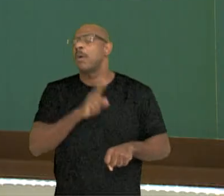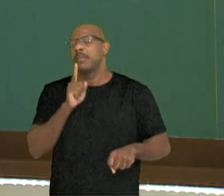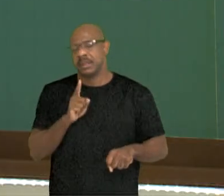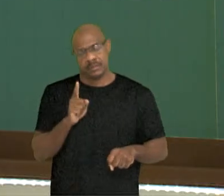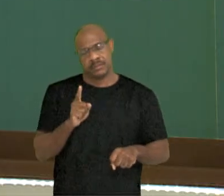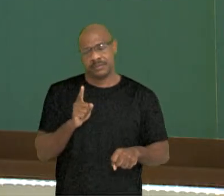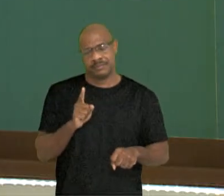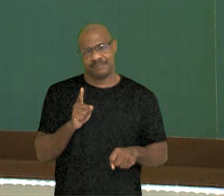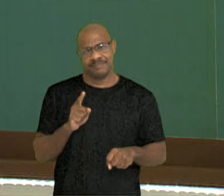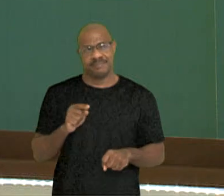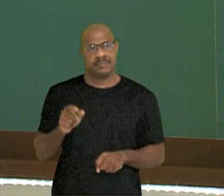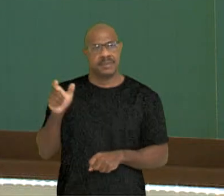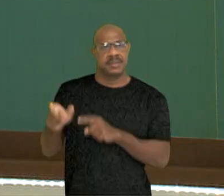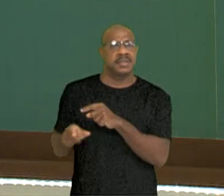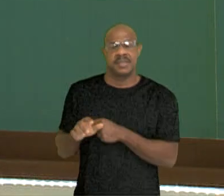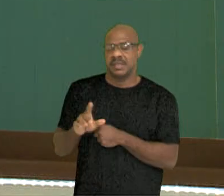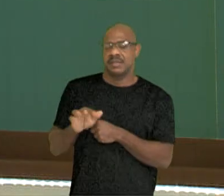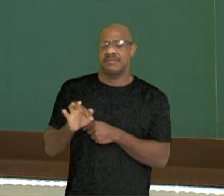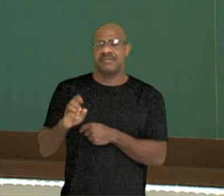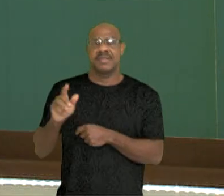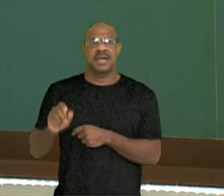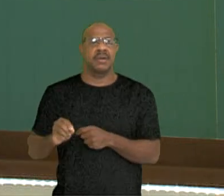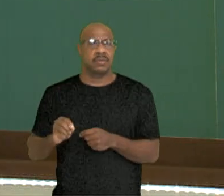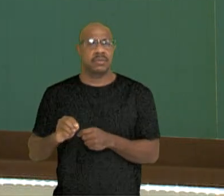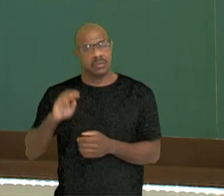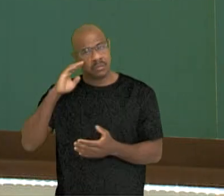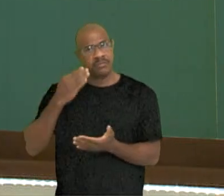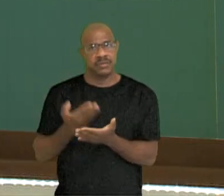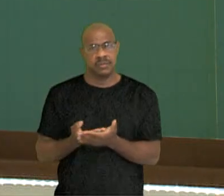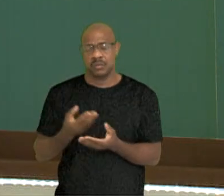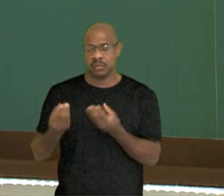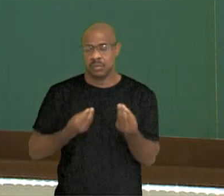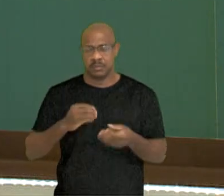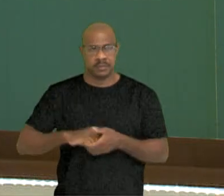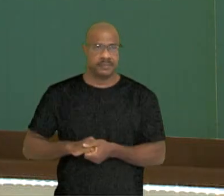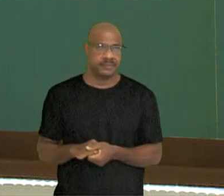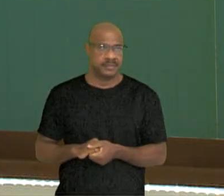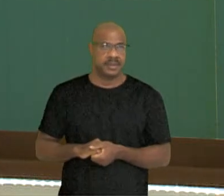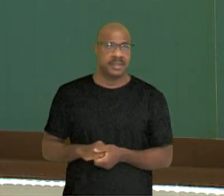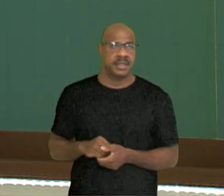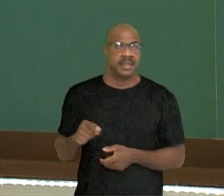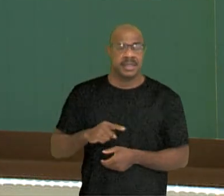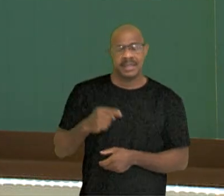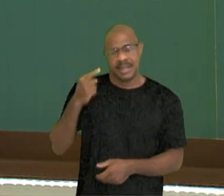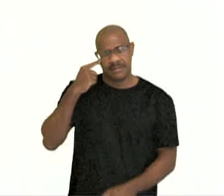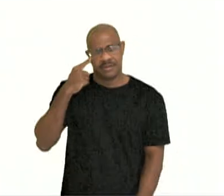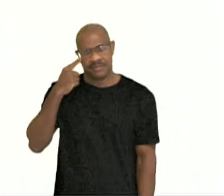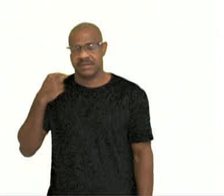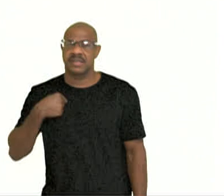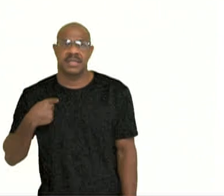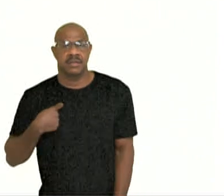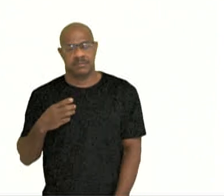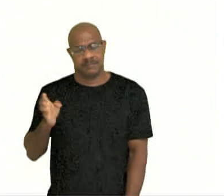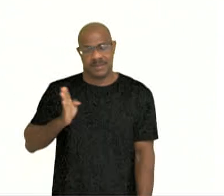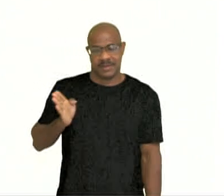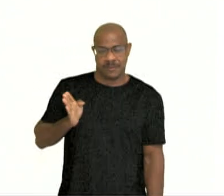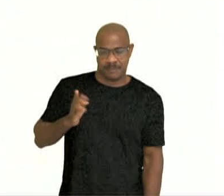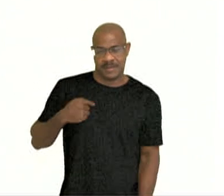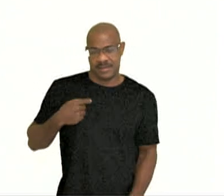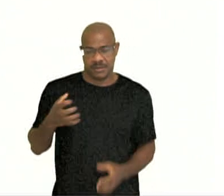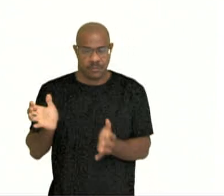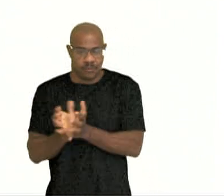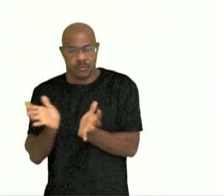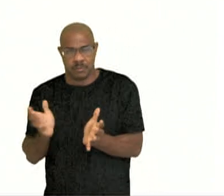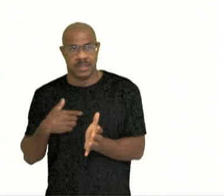podia entender? Ele confiou no fato de ser na nobreza e de que as pessoas rezavam por ele, que deixo